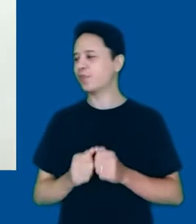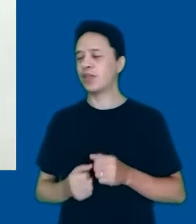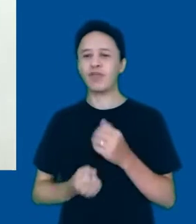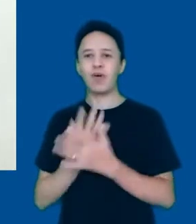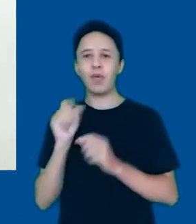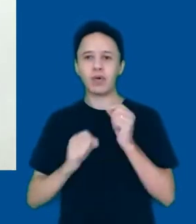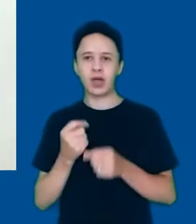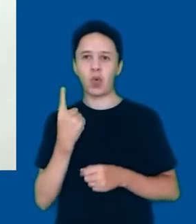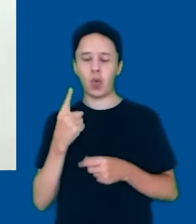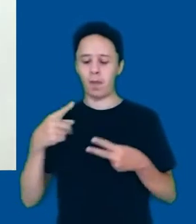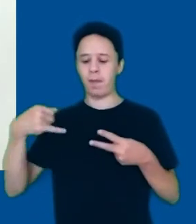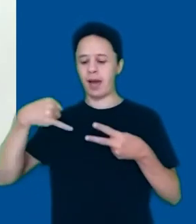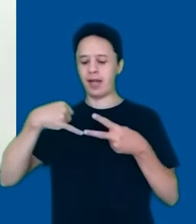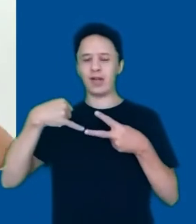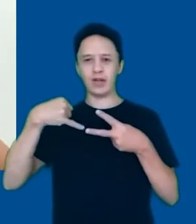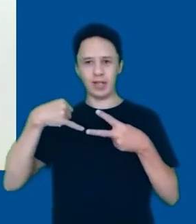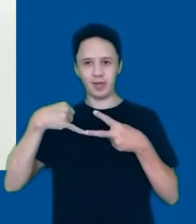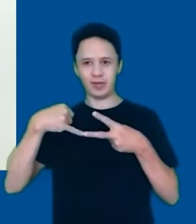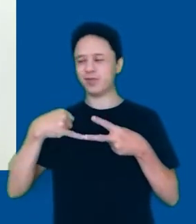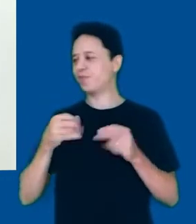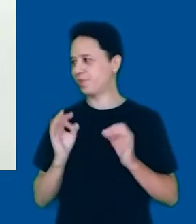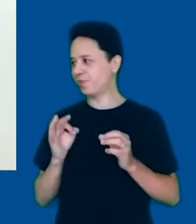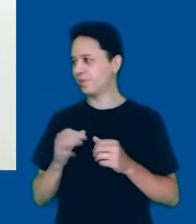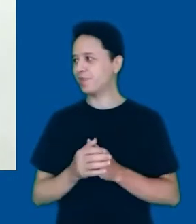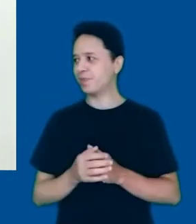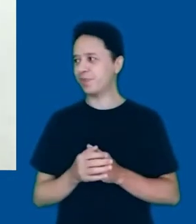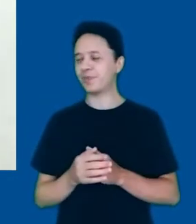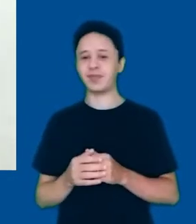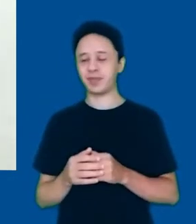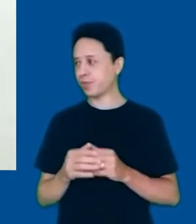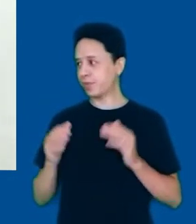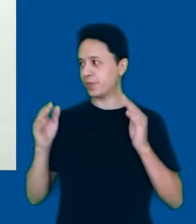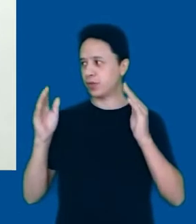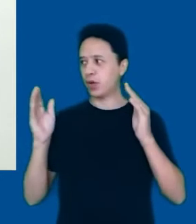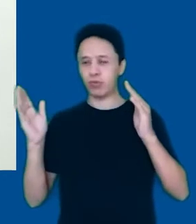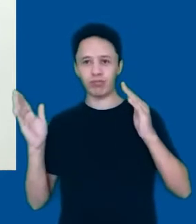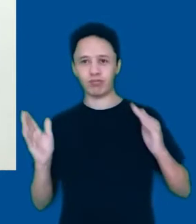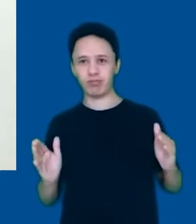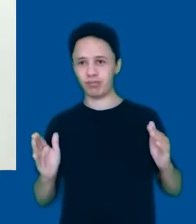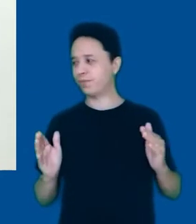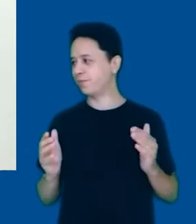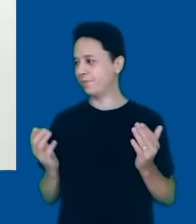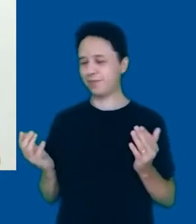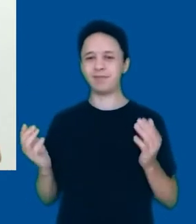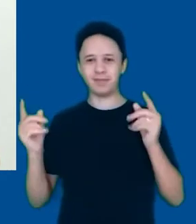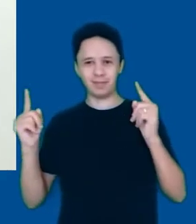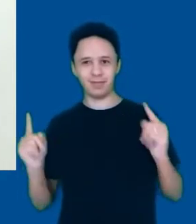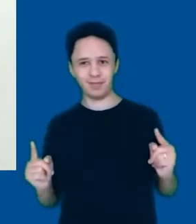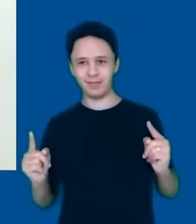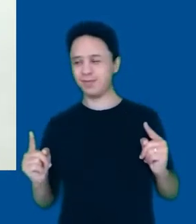formaram um paralelogramo, não é isso? Porque daí, ó, esse lado aqui é paralelo a esse lado